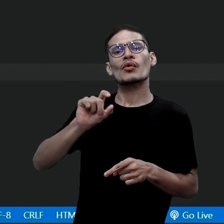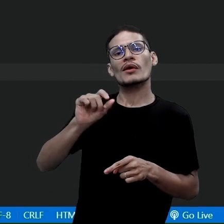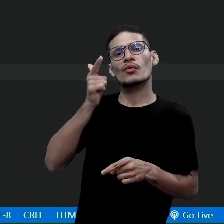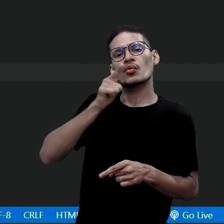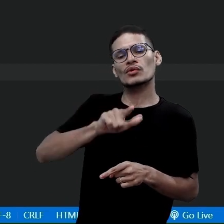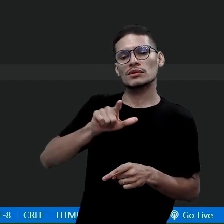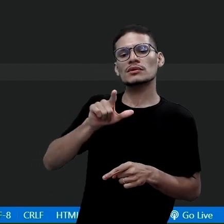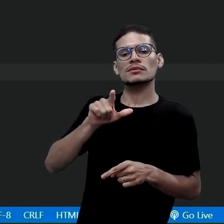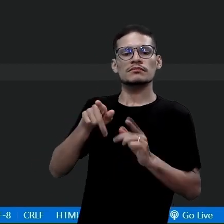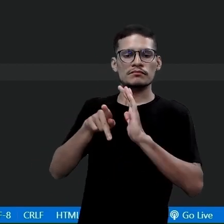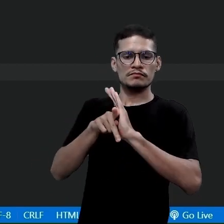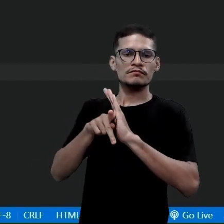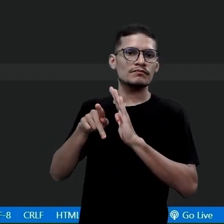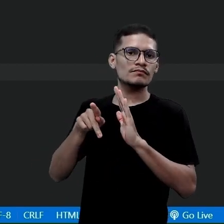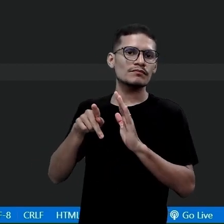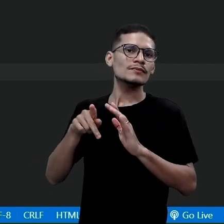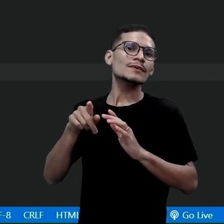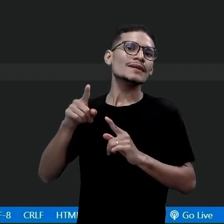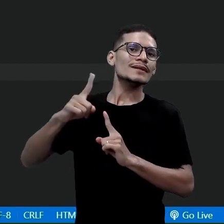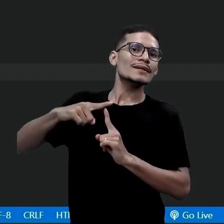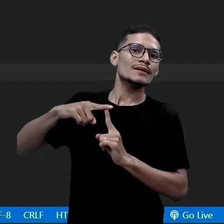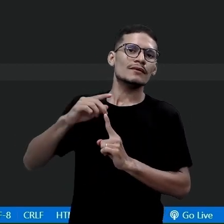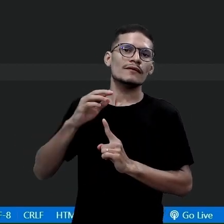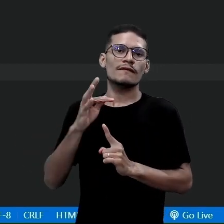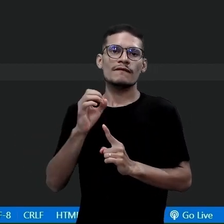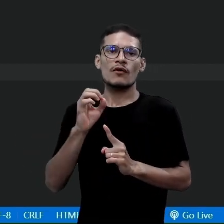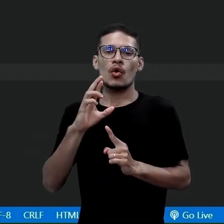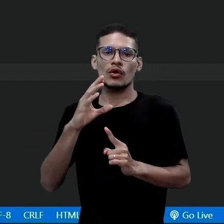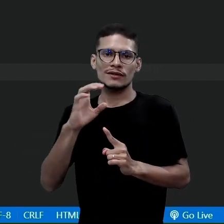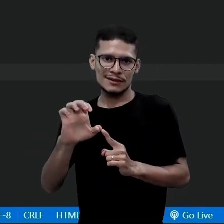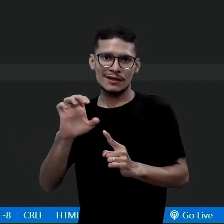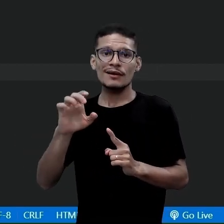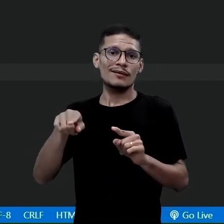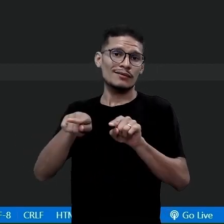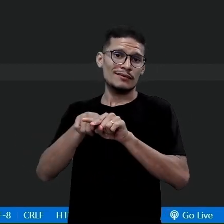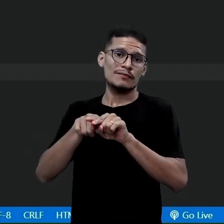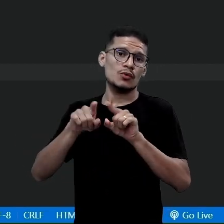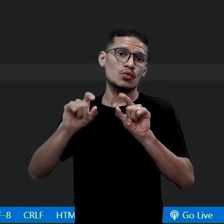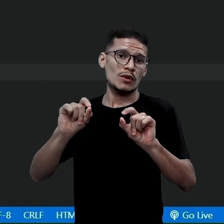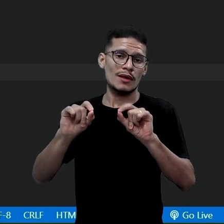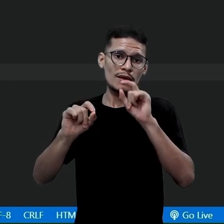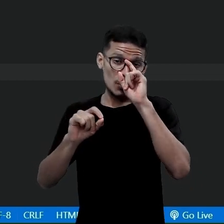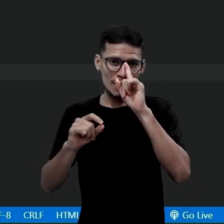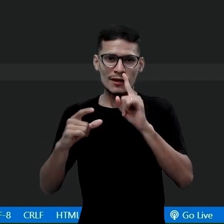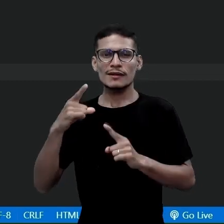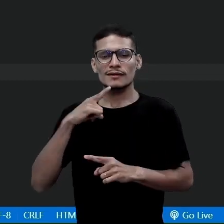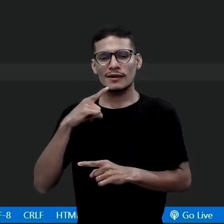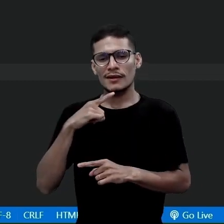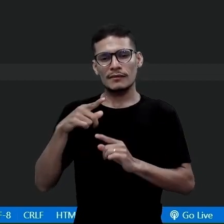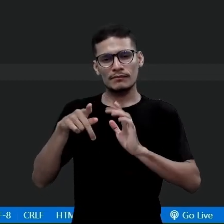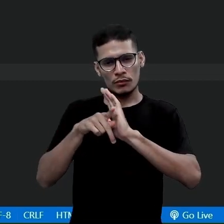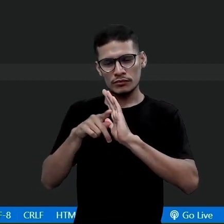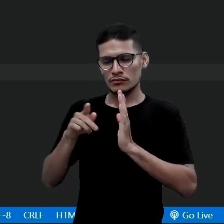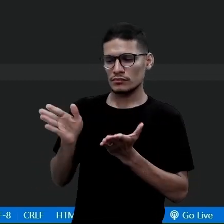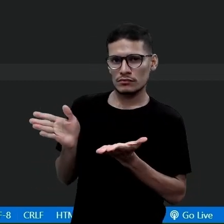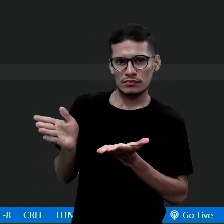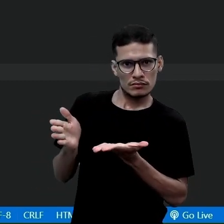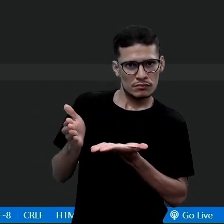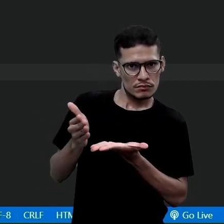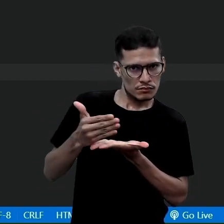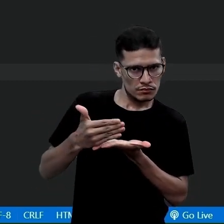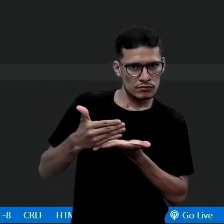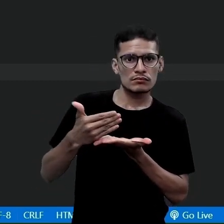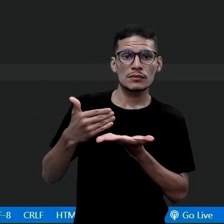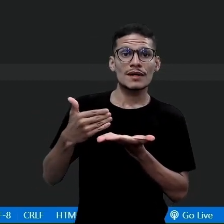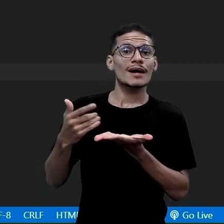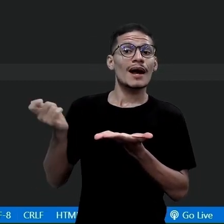força. Para determinar a força, crie uma função com laço de repetição para somar lançamentos dos dados e retornar o valor